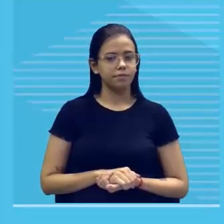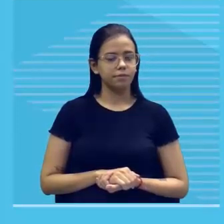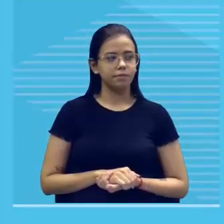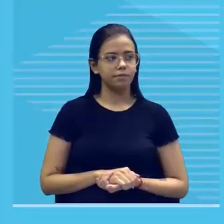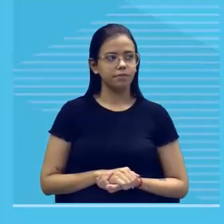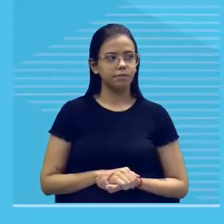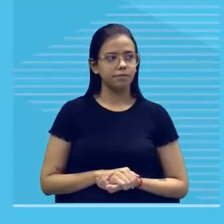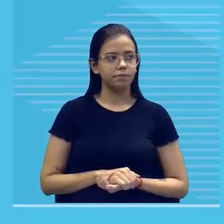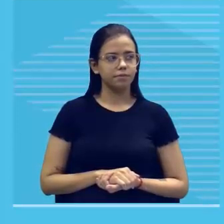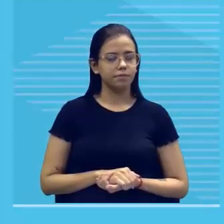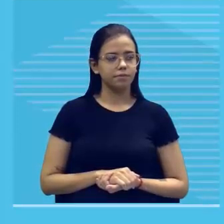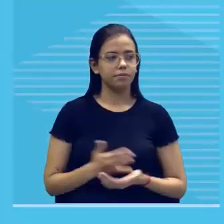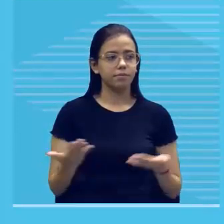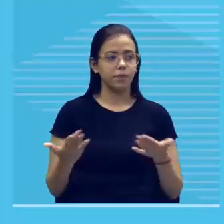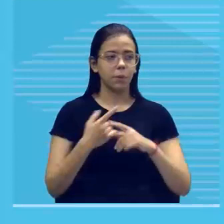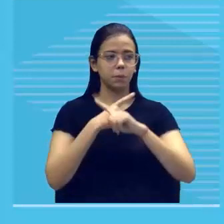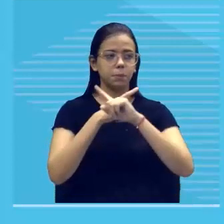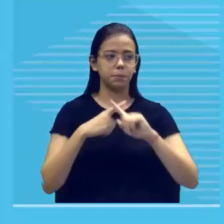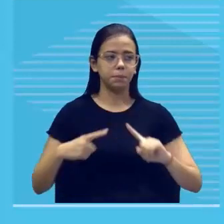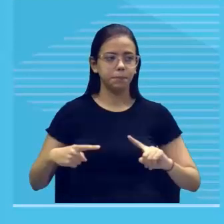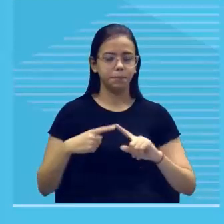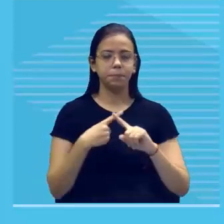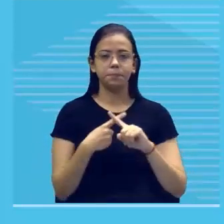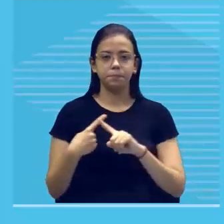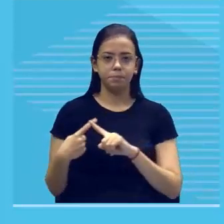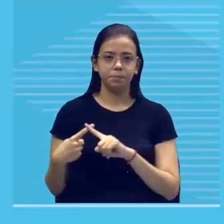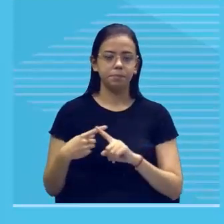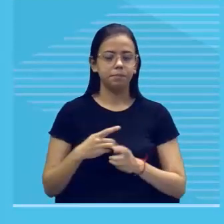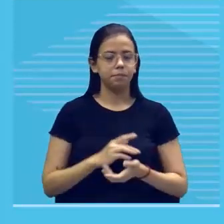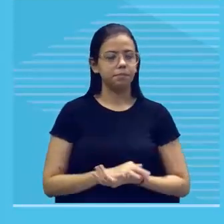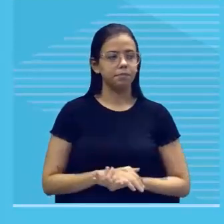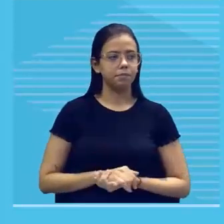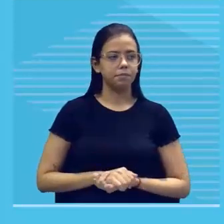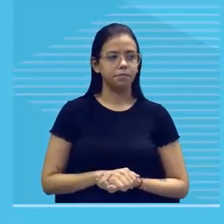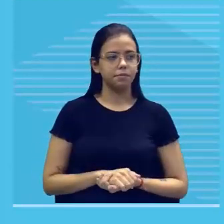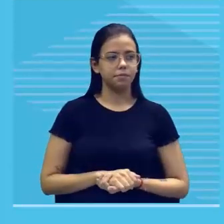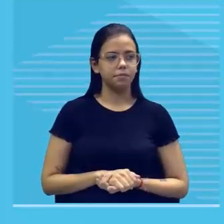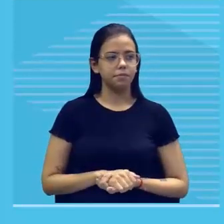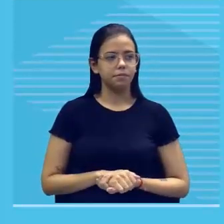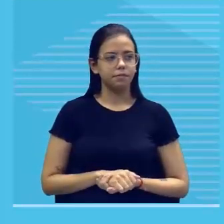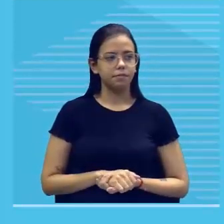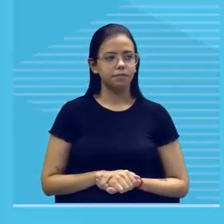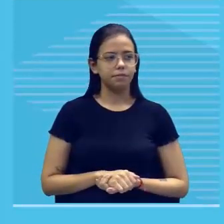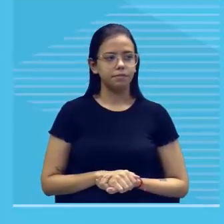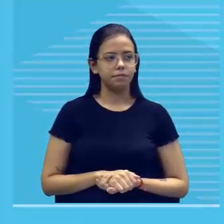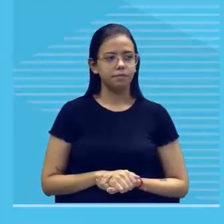né multiplicar a isso jovens Oi ó